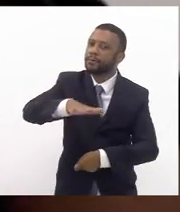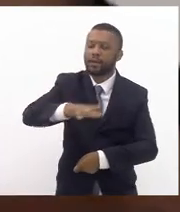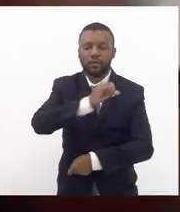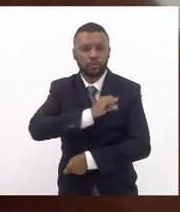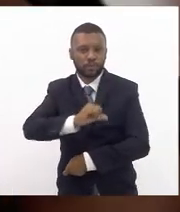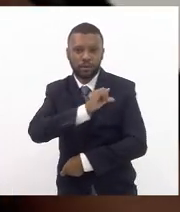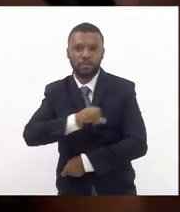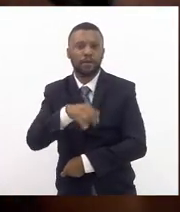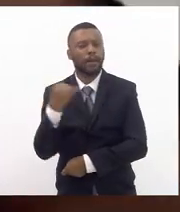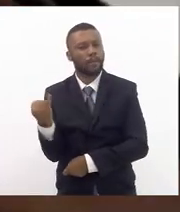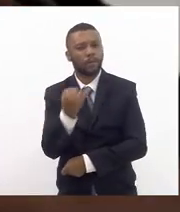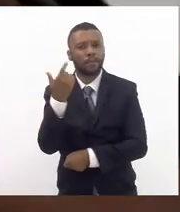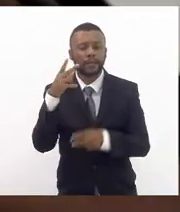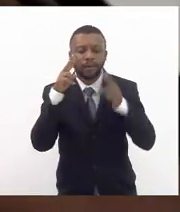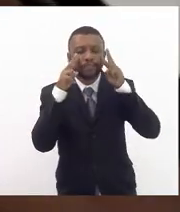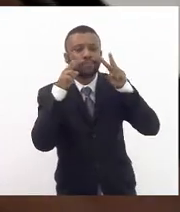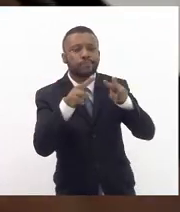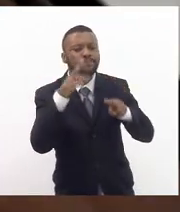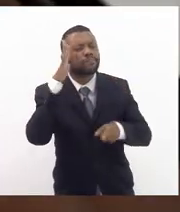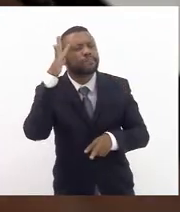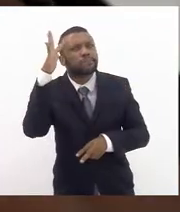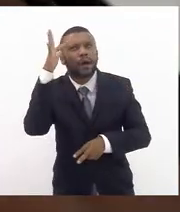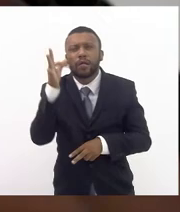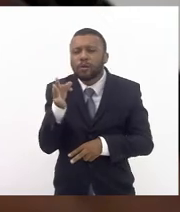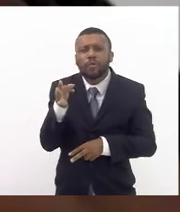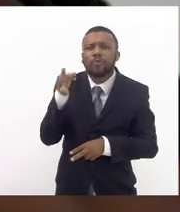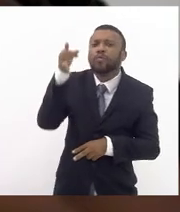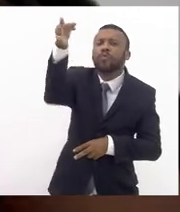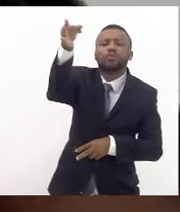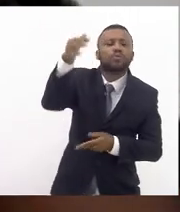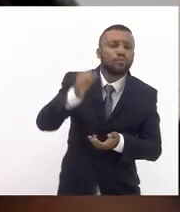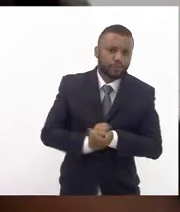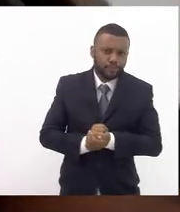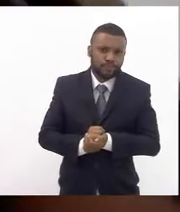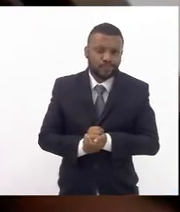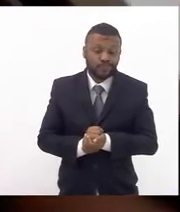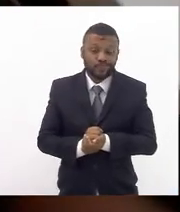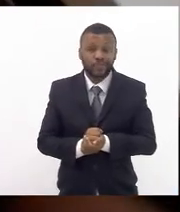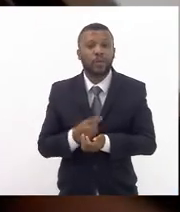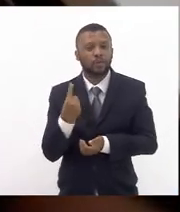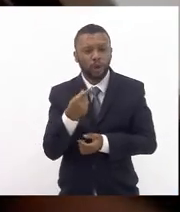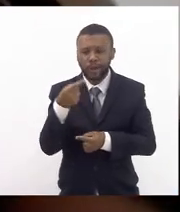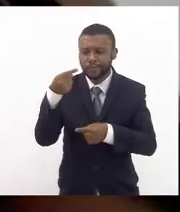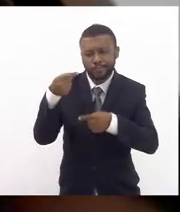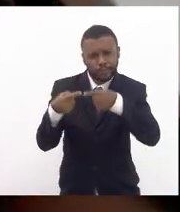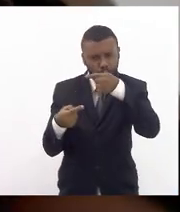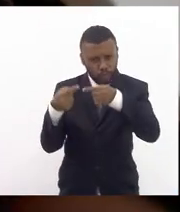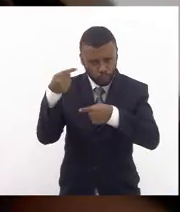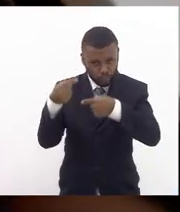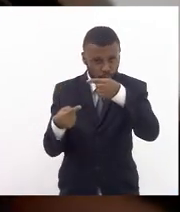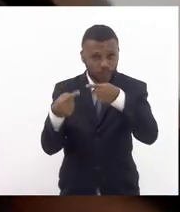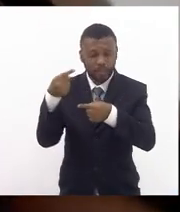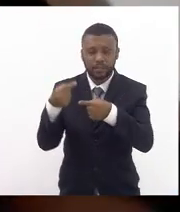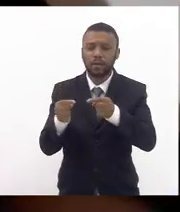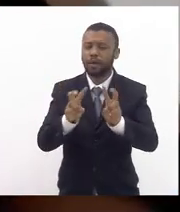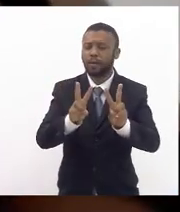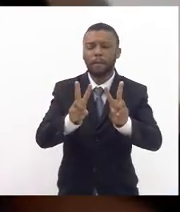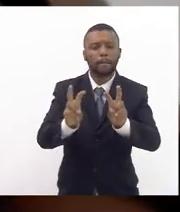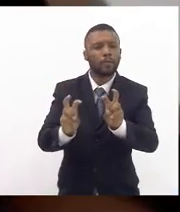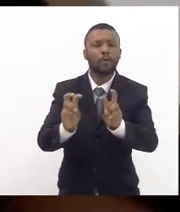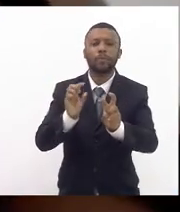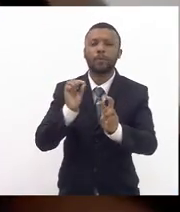possa ter perspectiva de futuro. Tia Ju, a gente discute muito aqui, viu, presidenta,